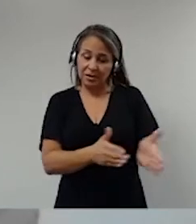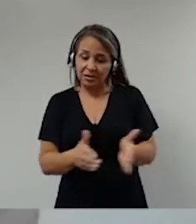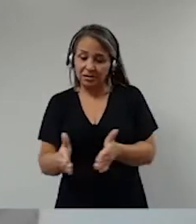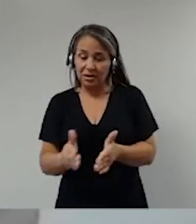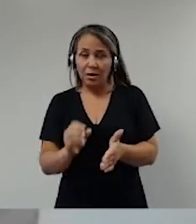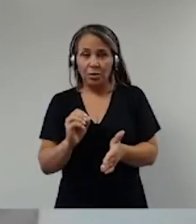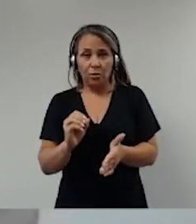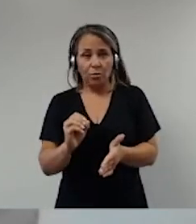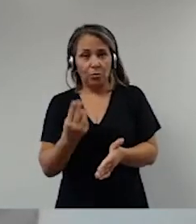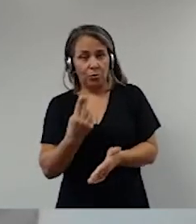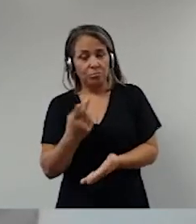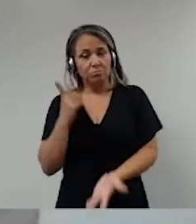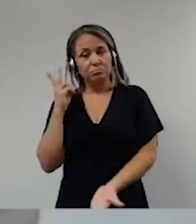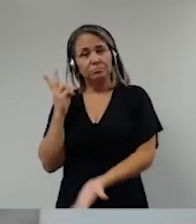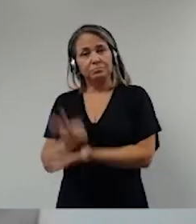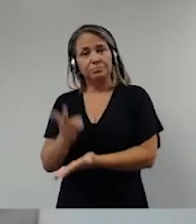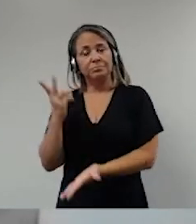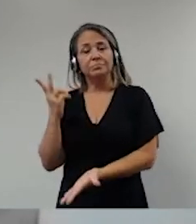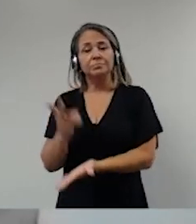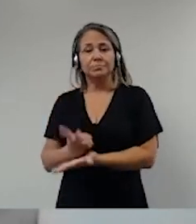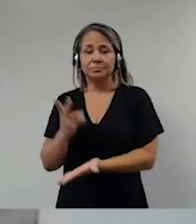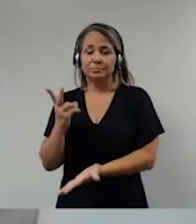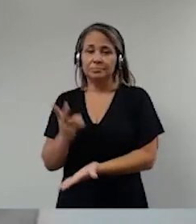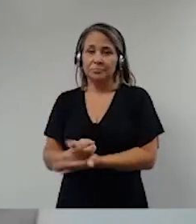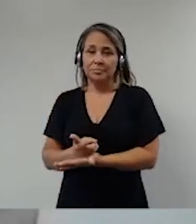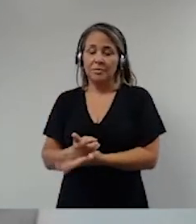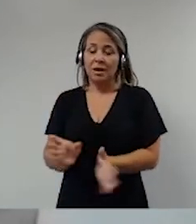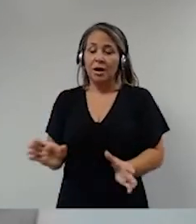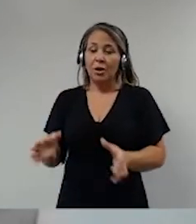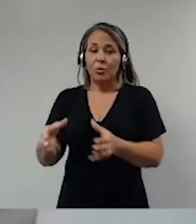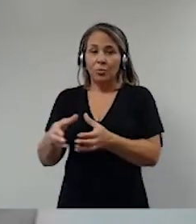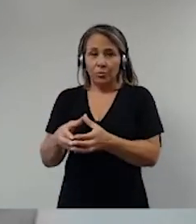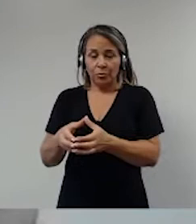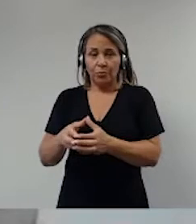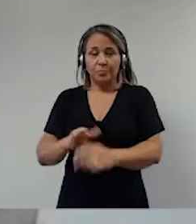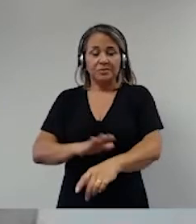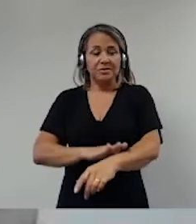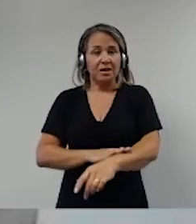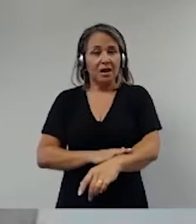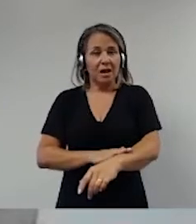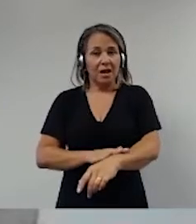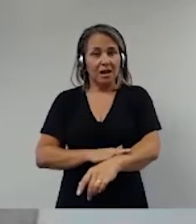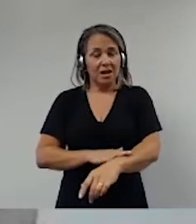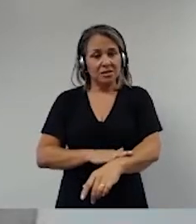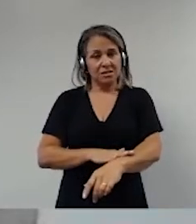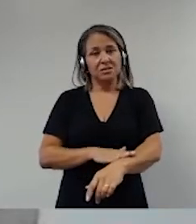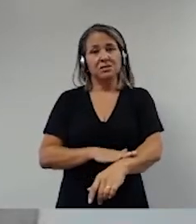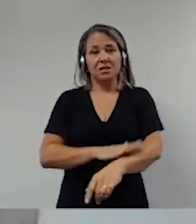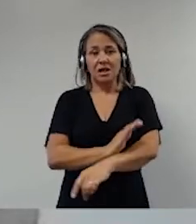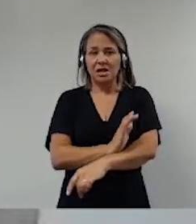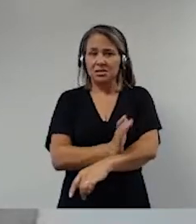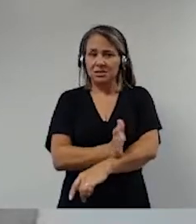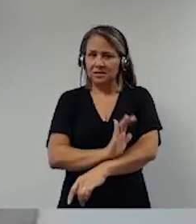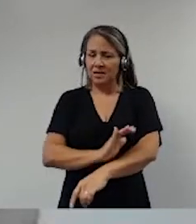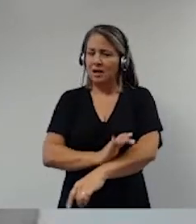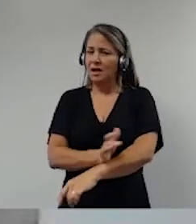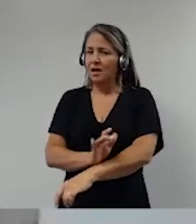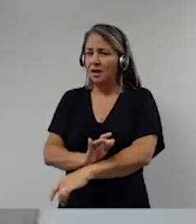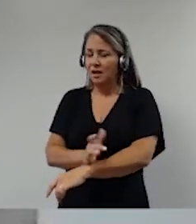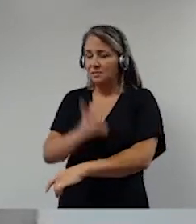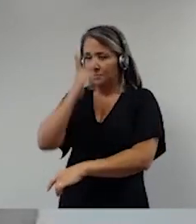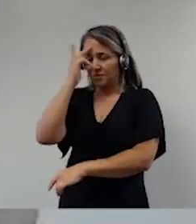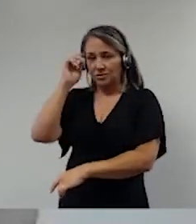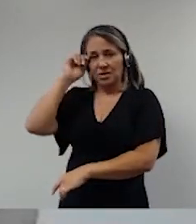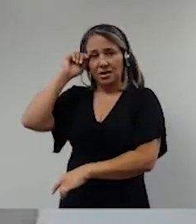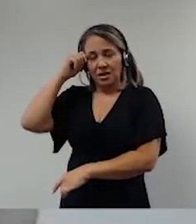então permanente. Grupos raciais, minorias raciais, como, por exemplo,